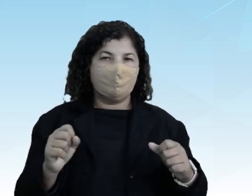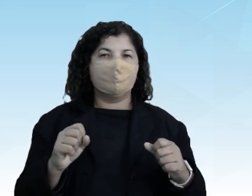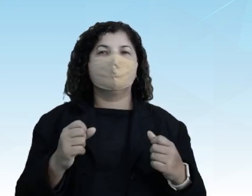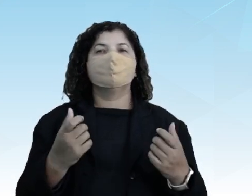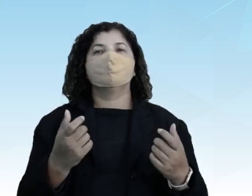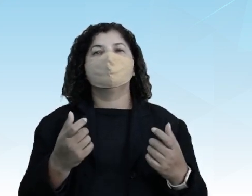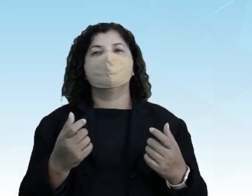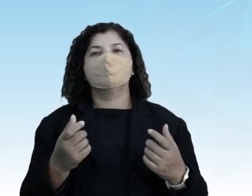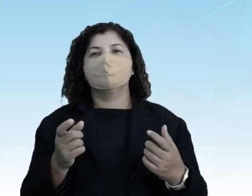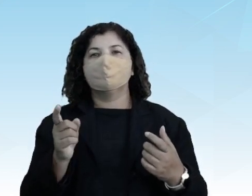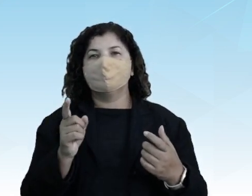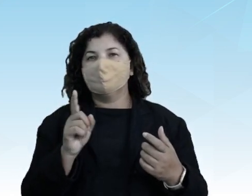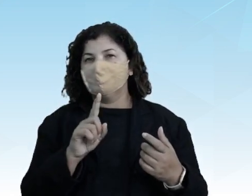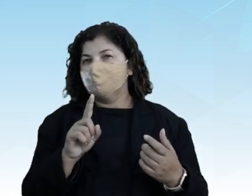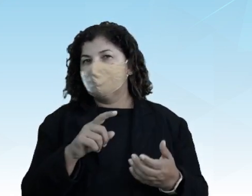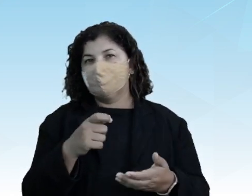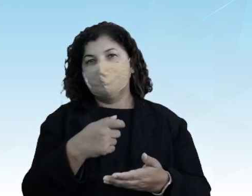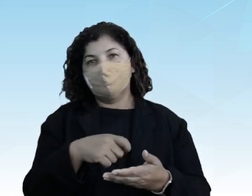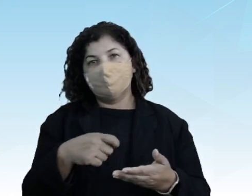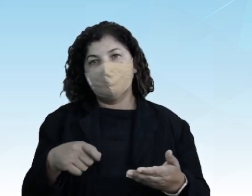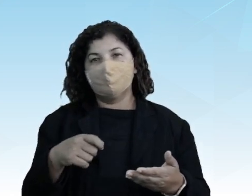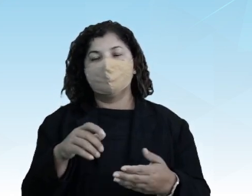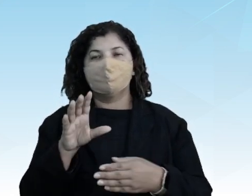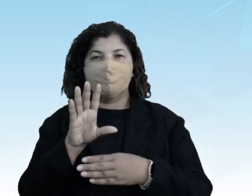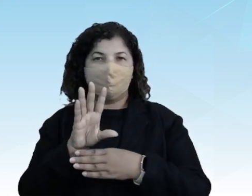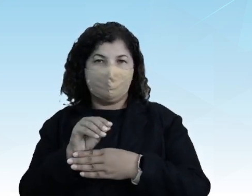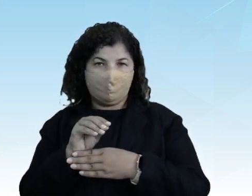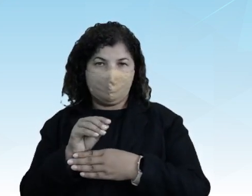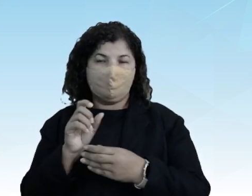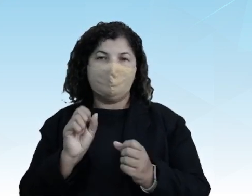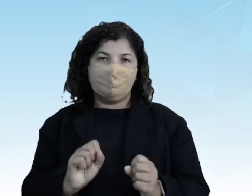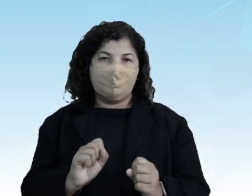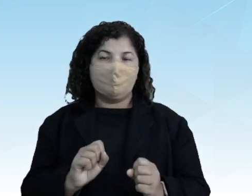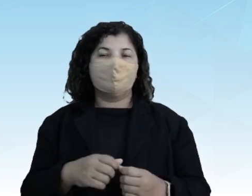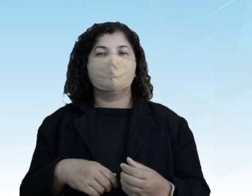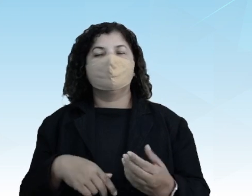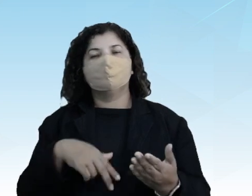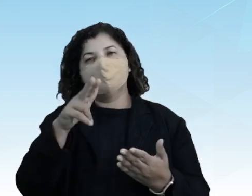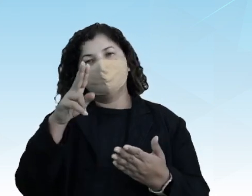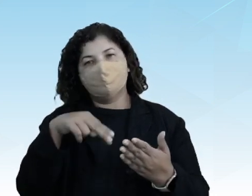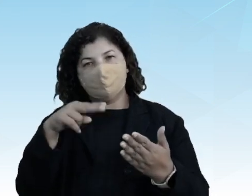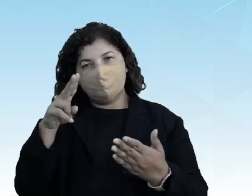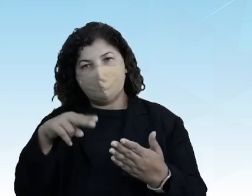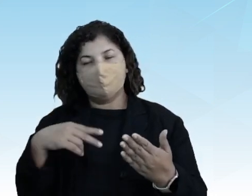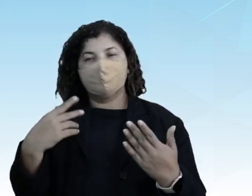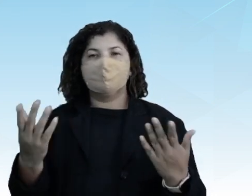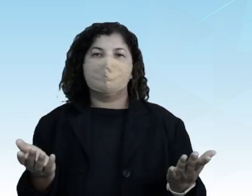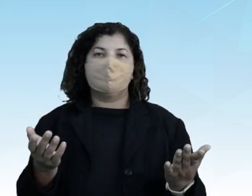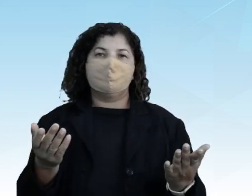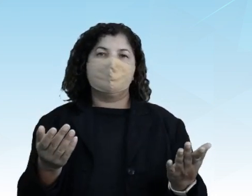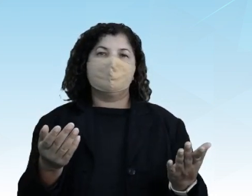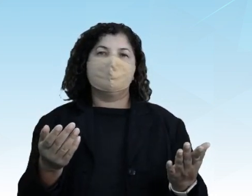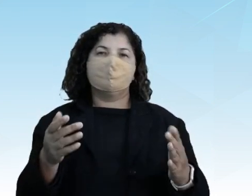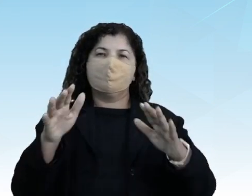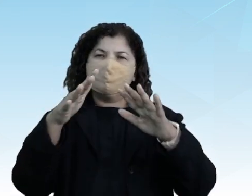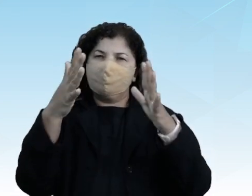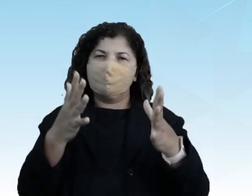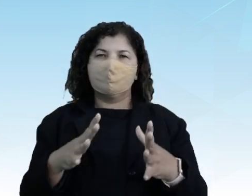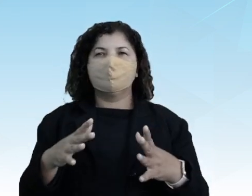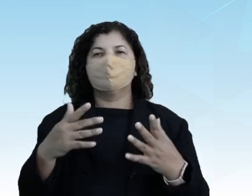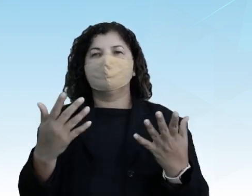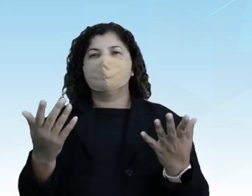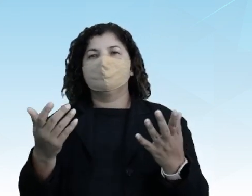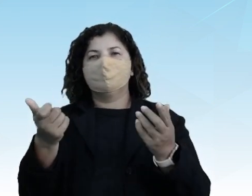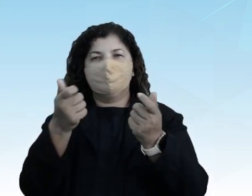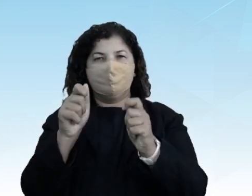escritas. Elas podem ser fotografias, né? Pinturas, indumentárias,